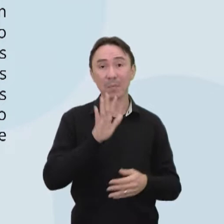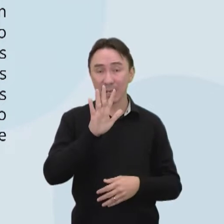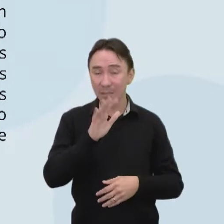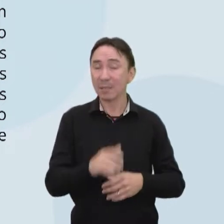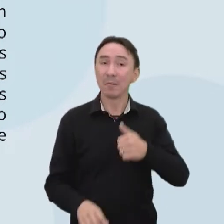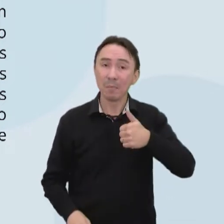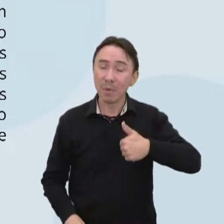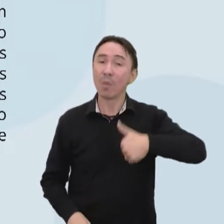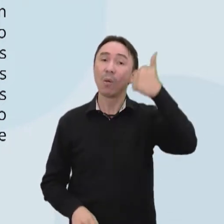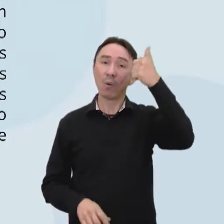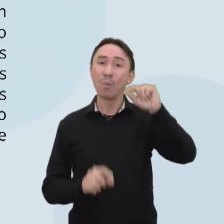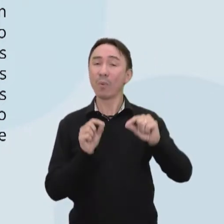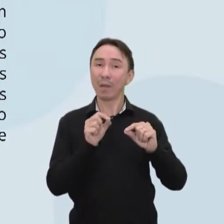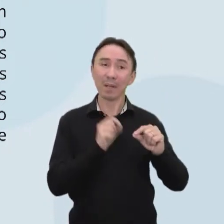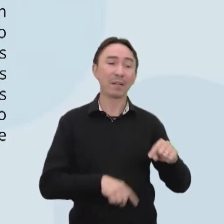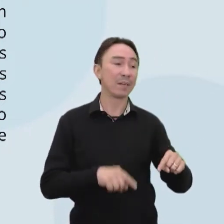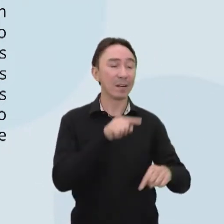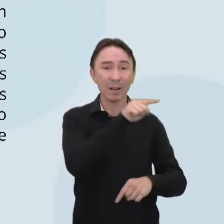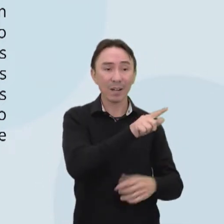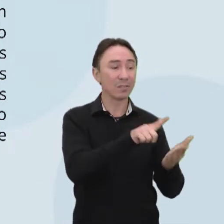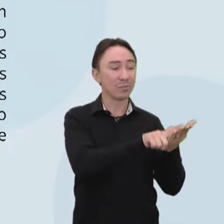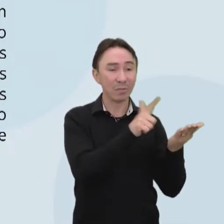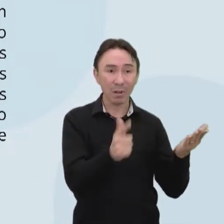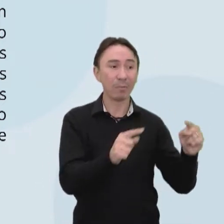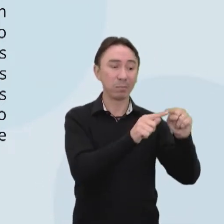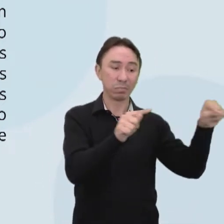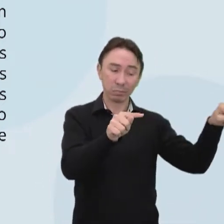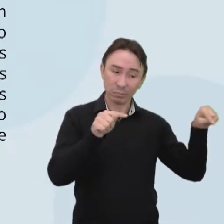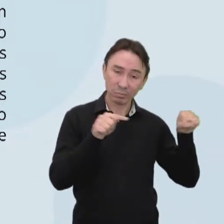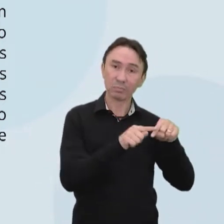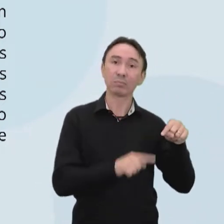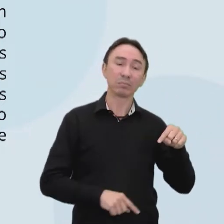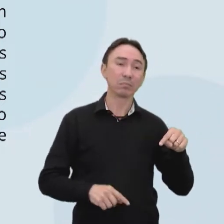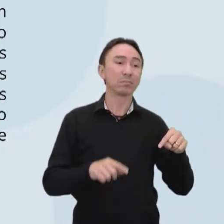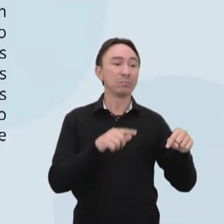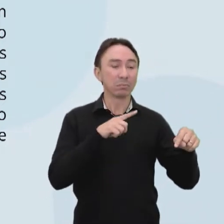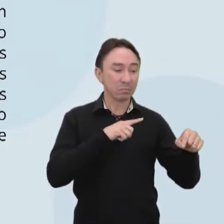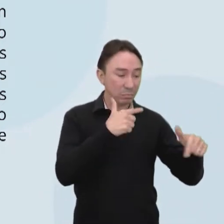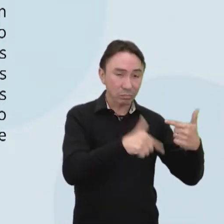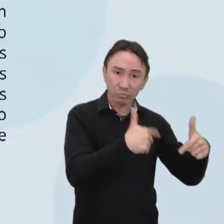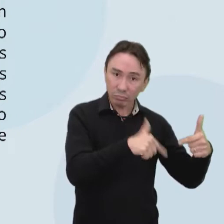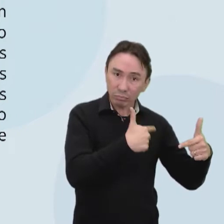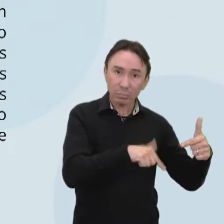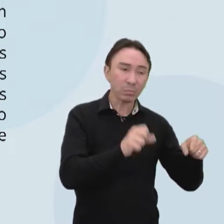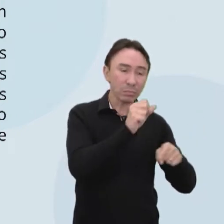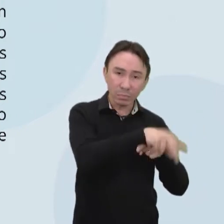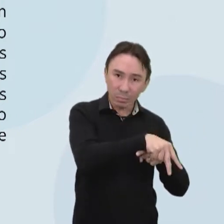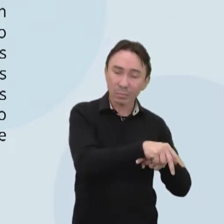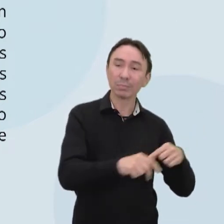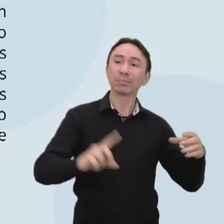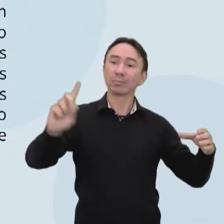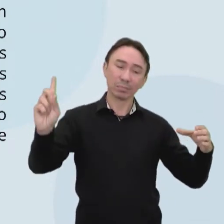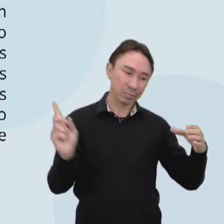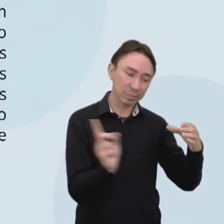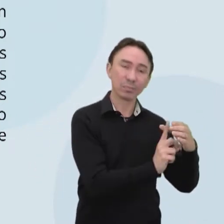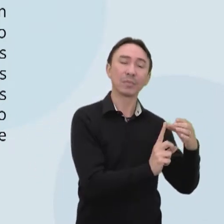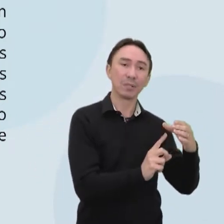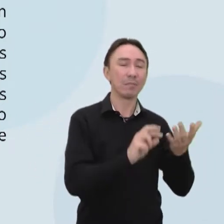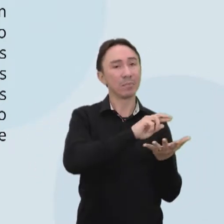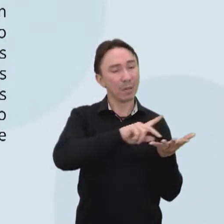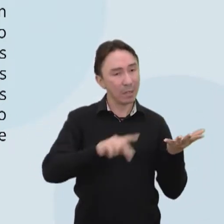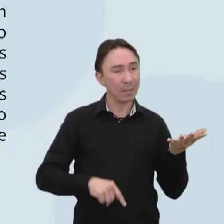redações contassem com mais diversidade demográfica nos seus quadros, mais mulheres,